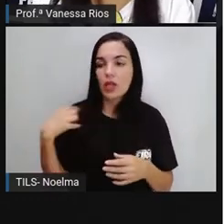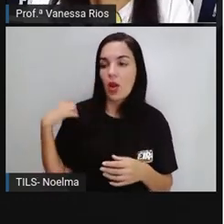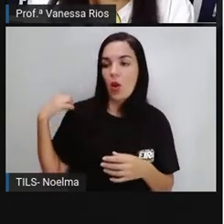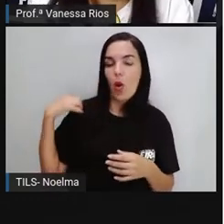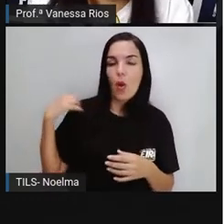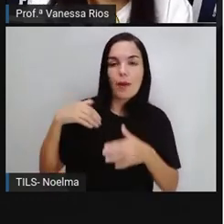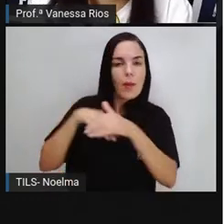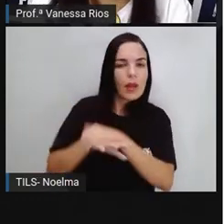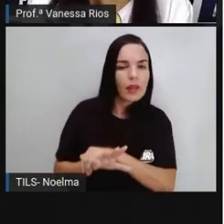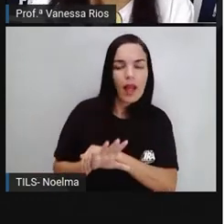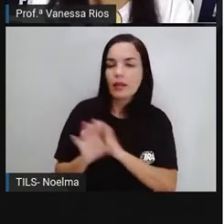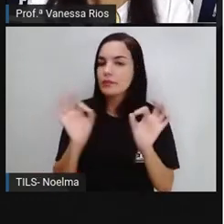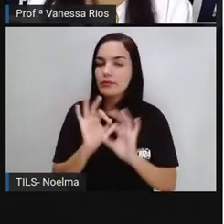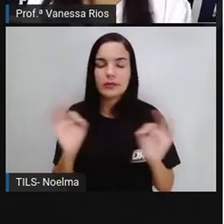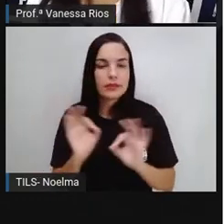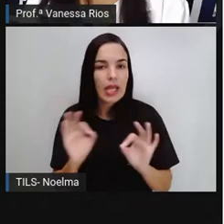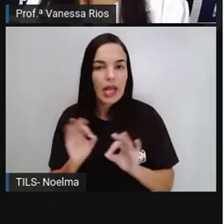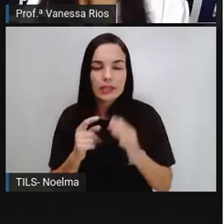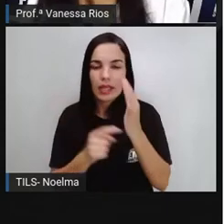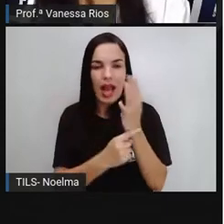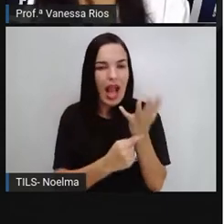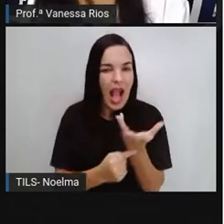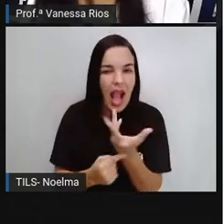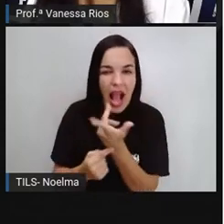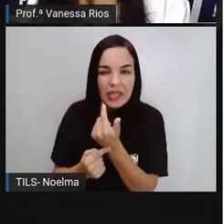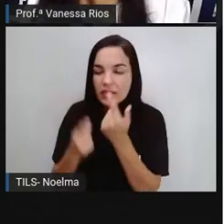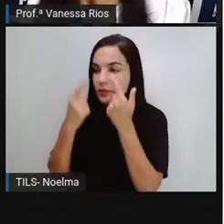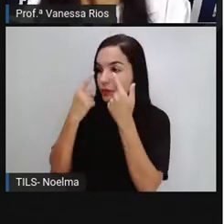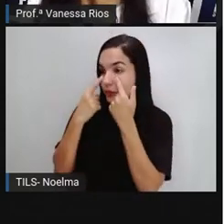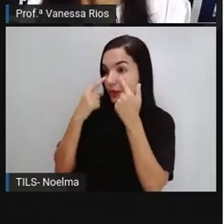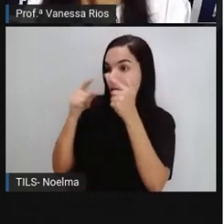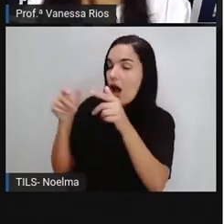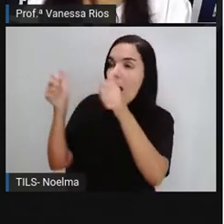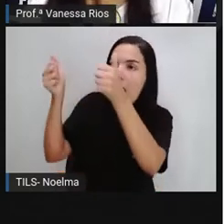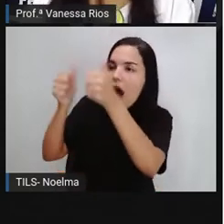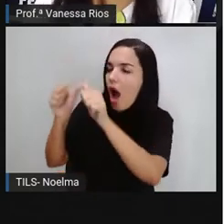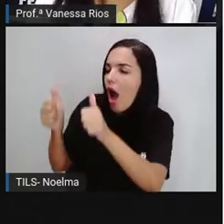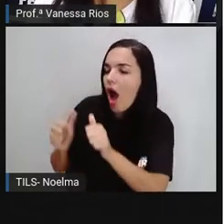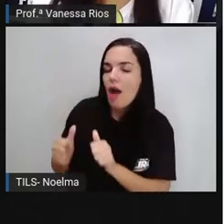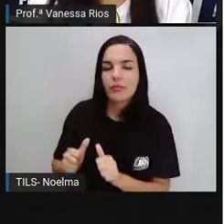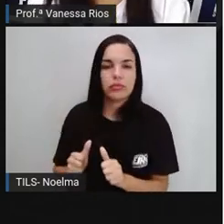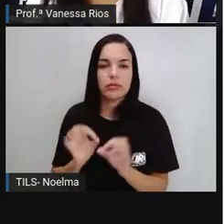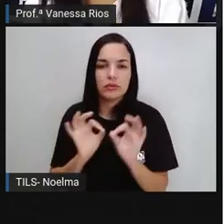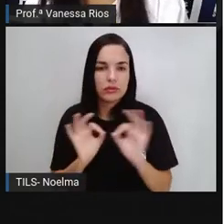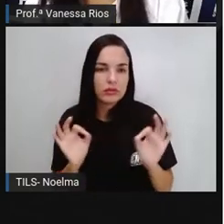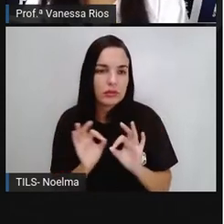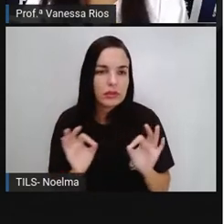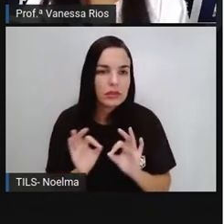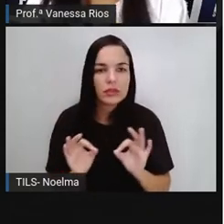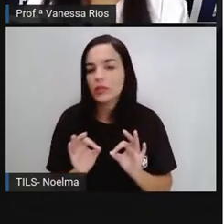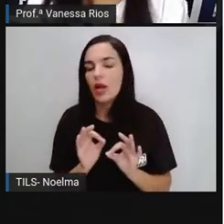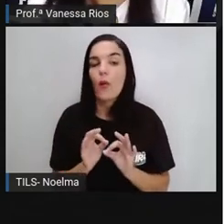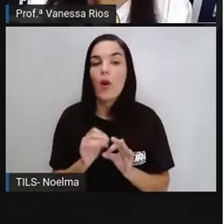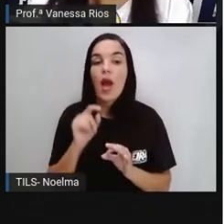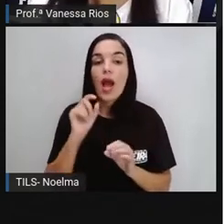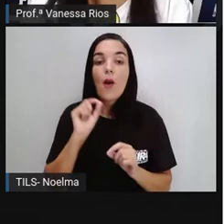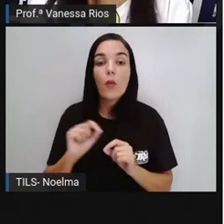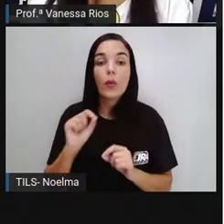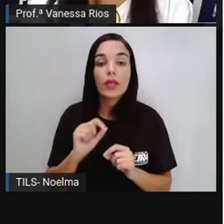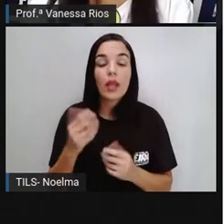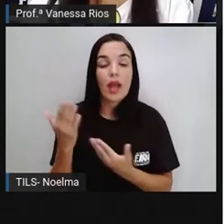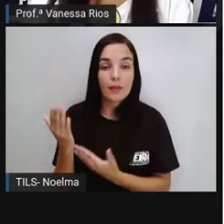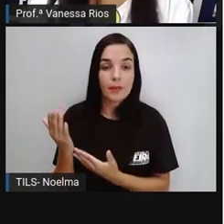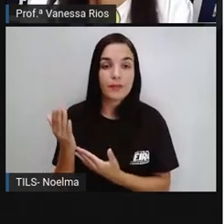roupa para ser guardada, a obra de arte para ser guardada num determinado museu ou em uma determinada casa.